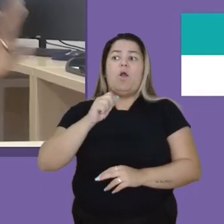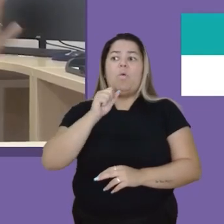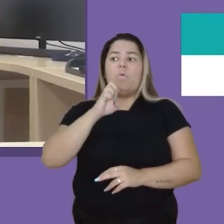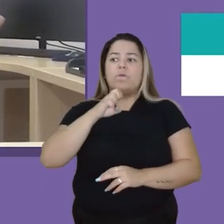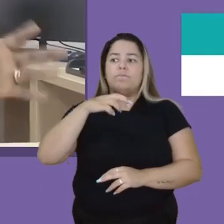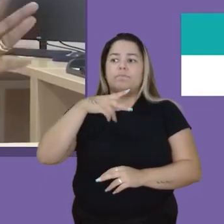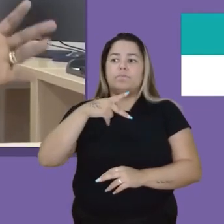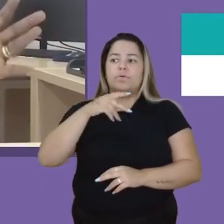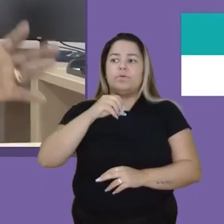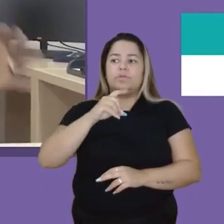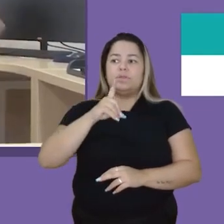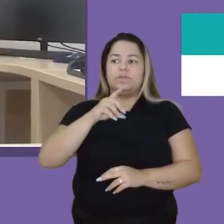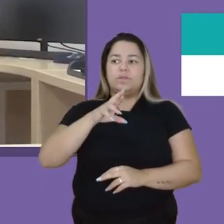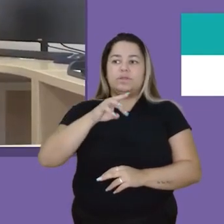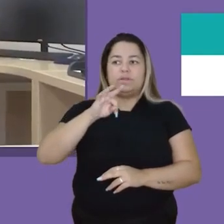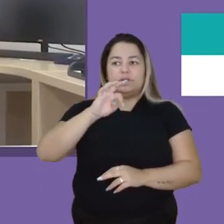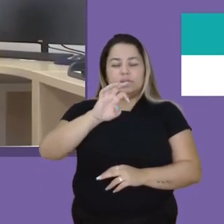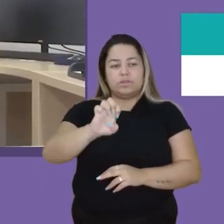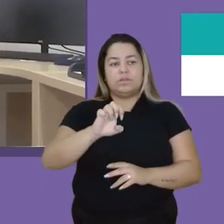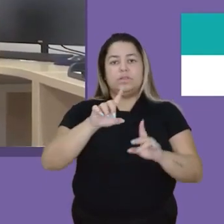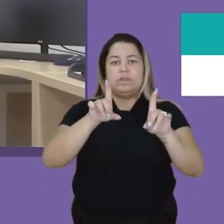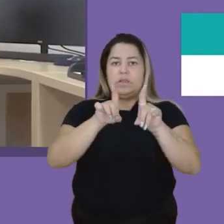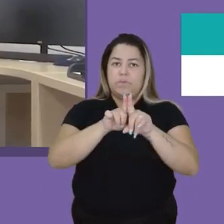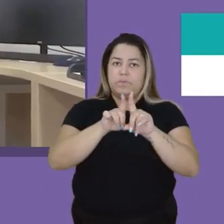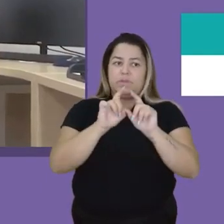preponderante nessa questão da